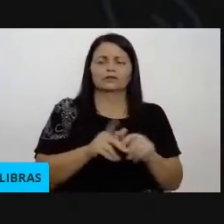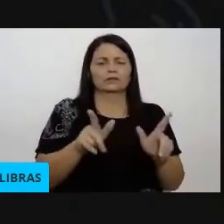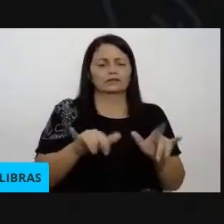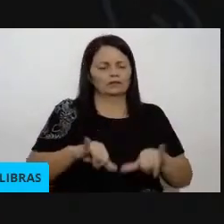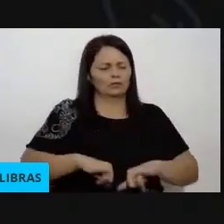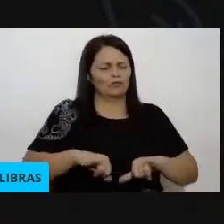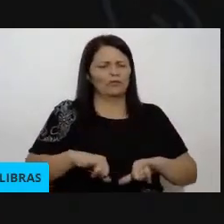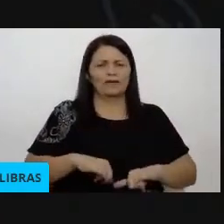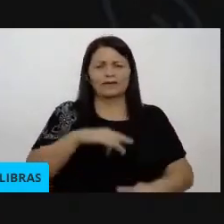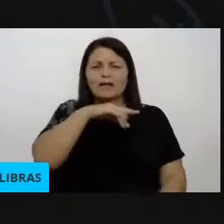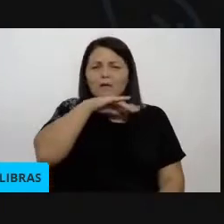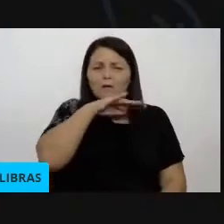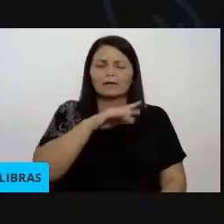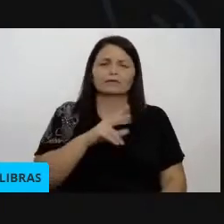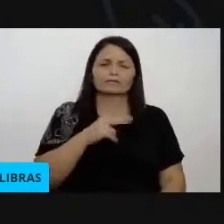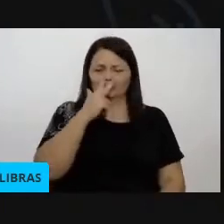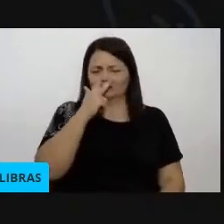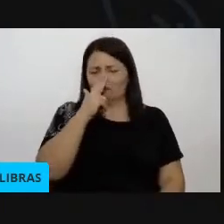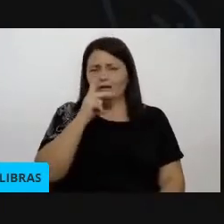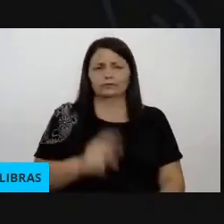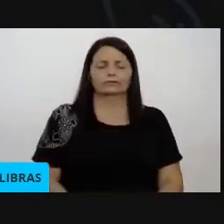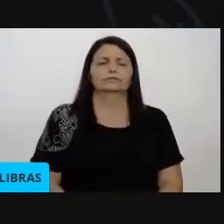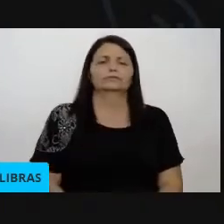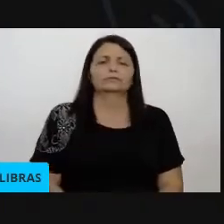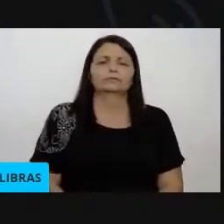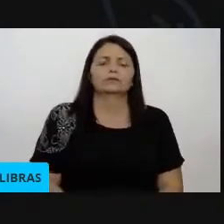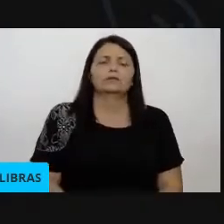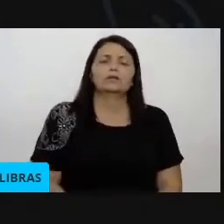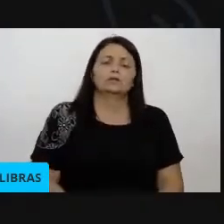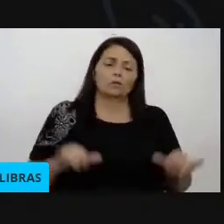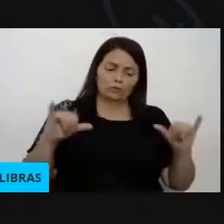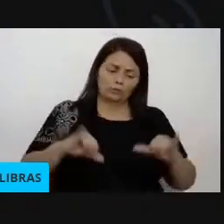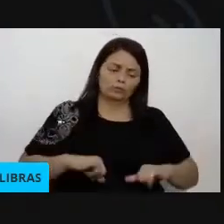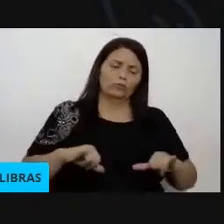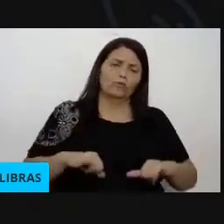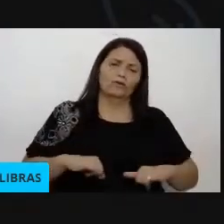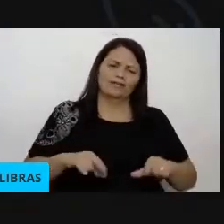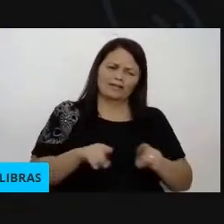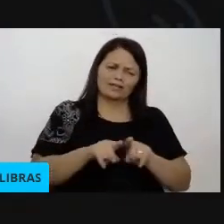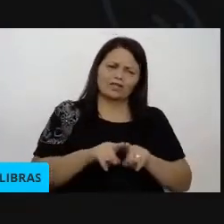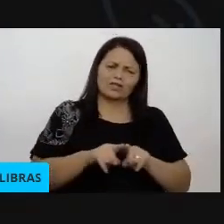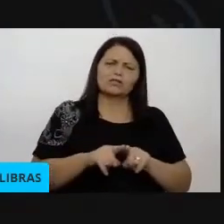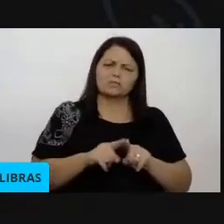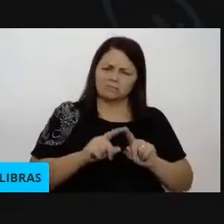ruim. Não acho. Sofrer deixa a gente cascudo.